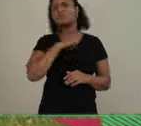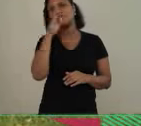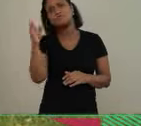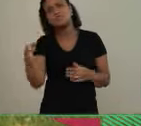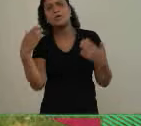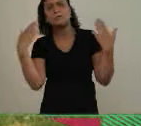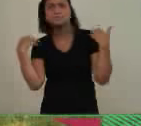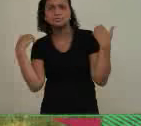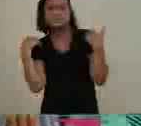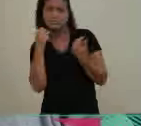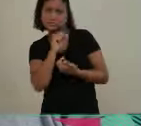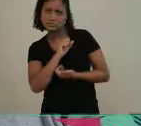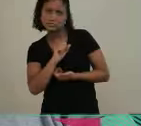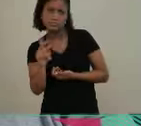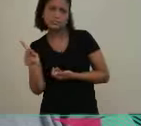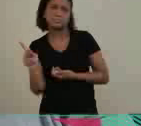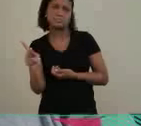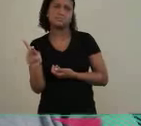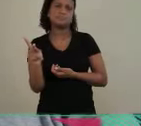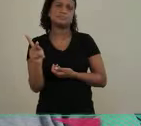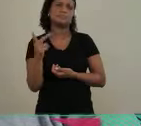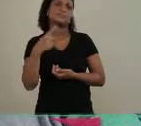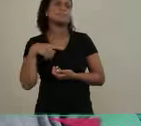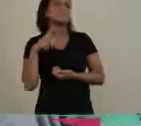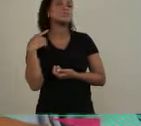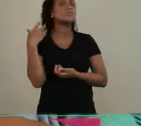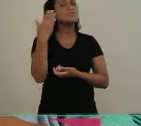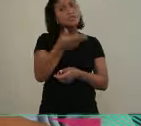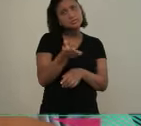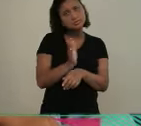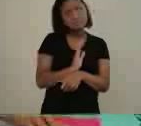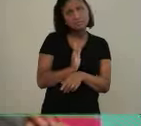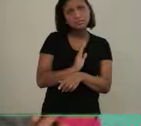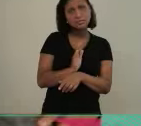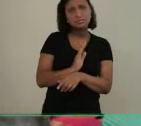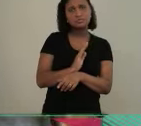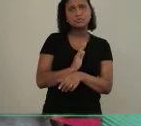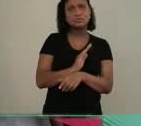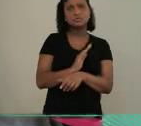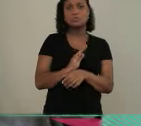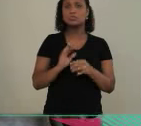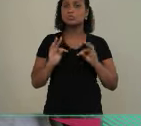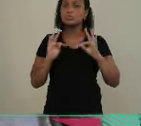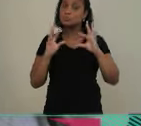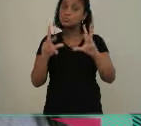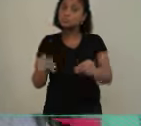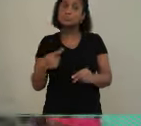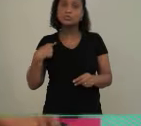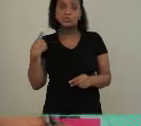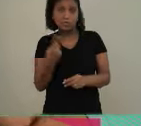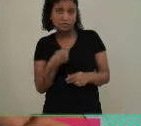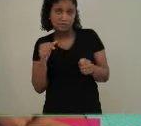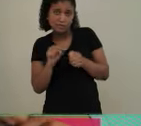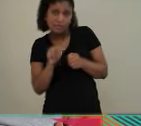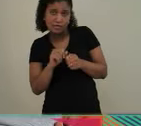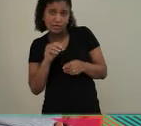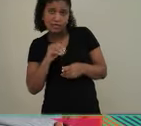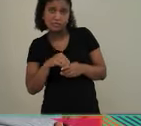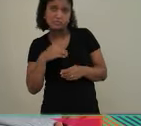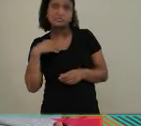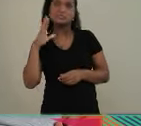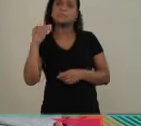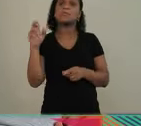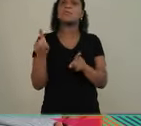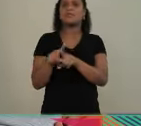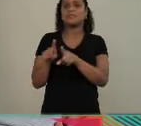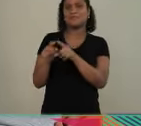eu vou pro shopping, aí eu vou pro cinema. Tudo filho faz, a mãe não me faz. Quem